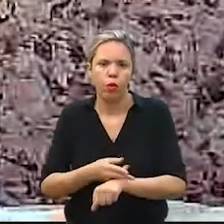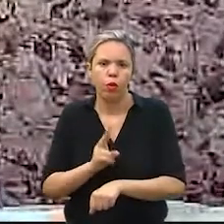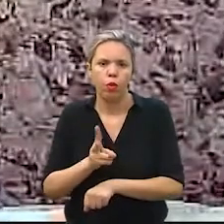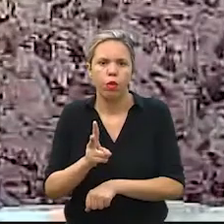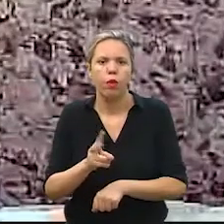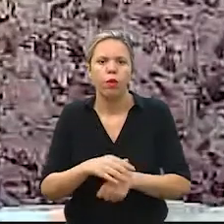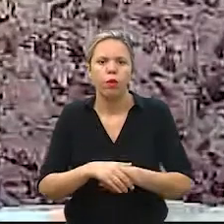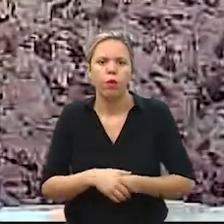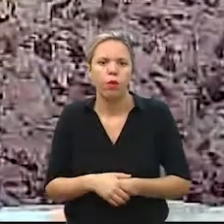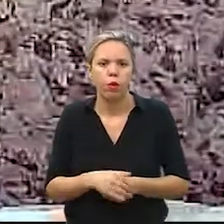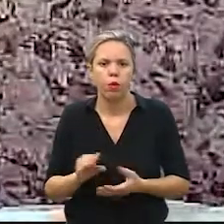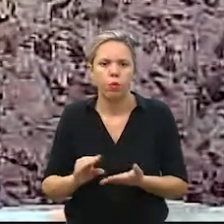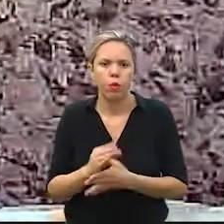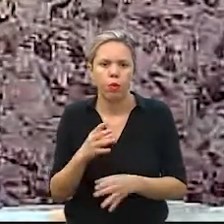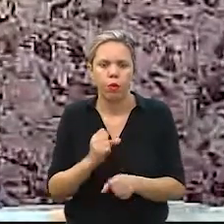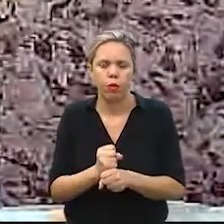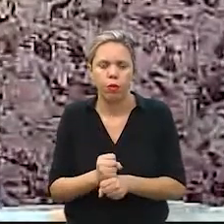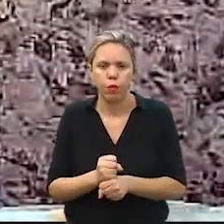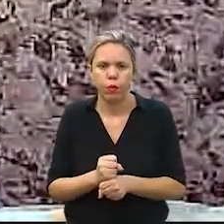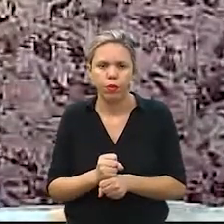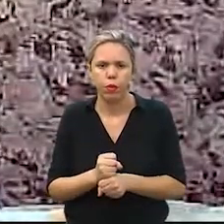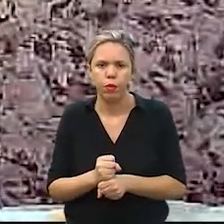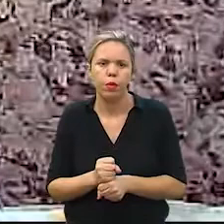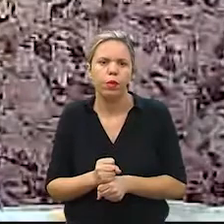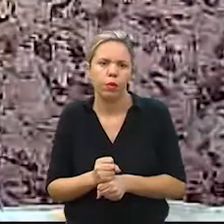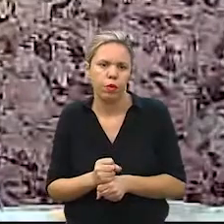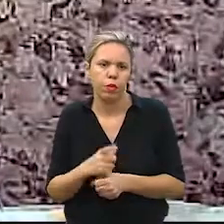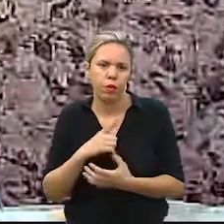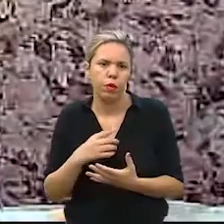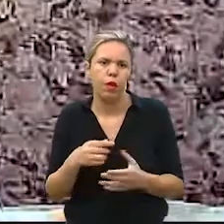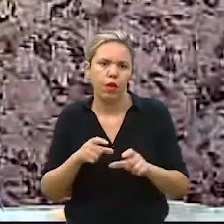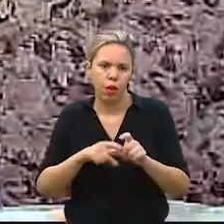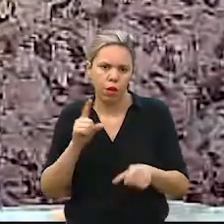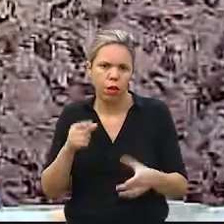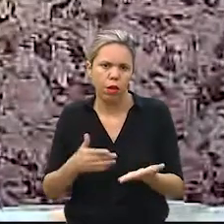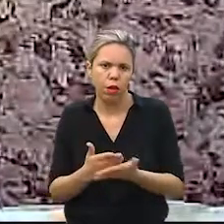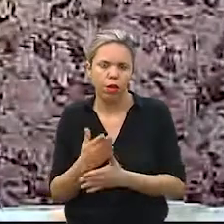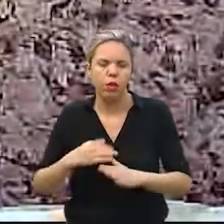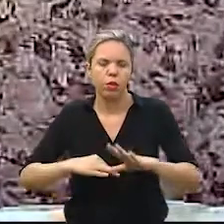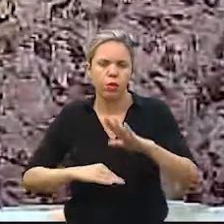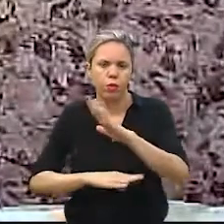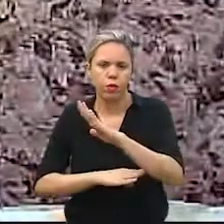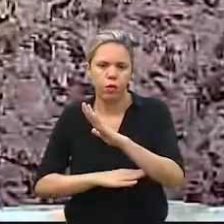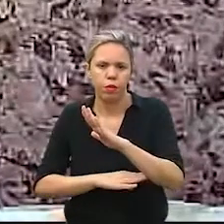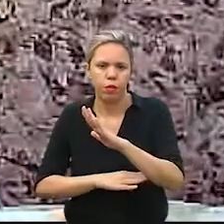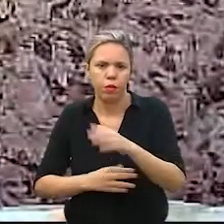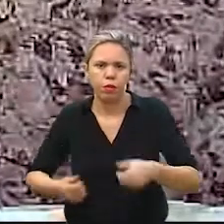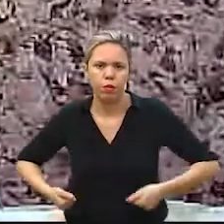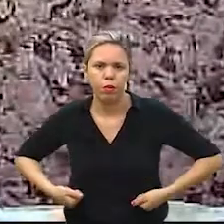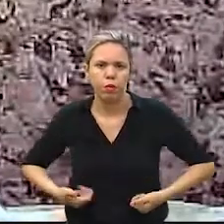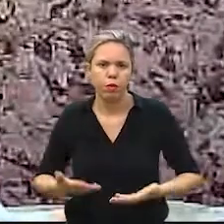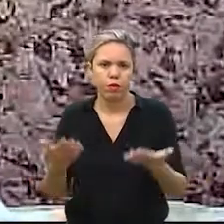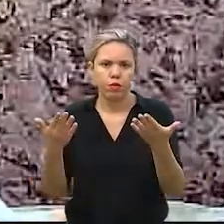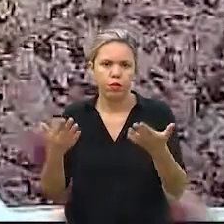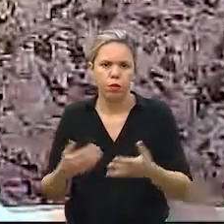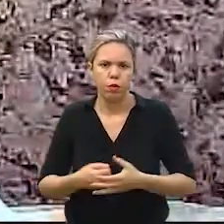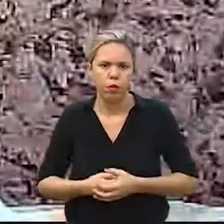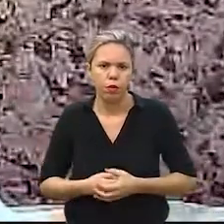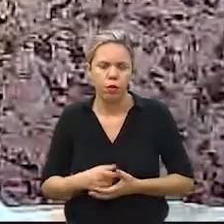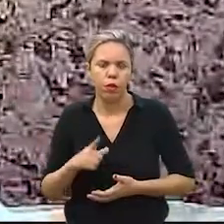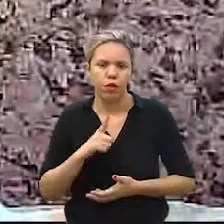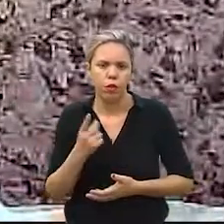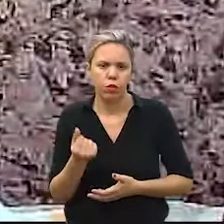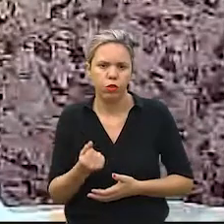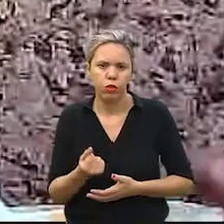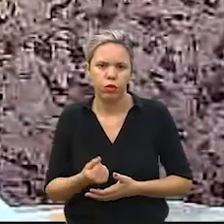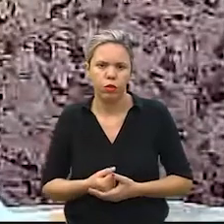mundo orçamentário, tem dotação, quer dizer, tem autorização do legislativo para gastar, e tem